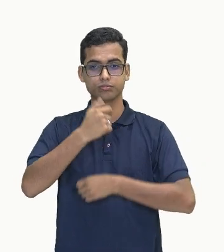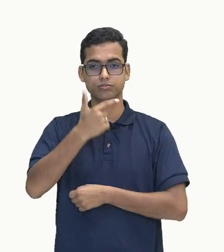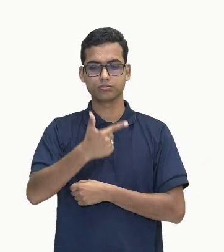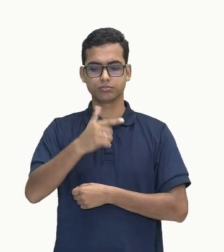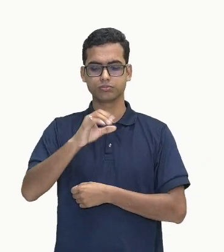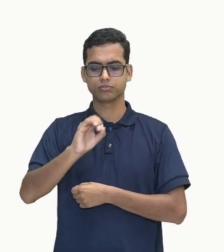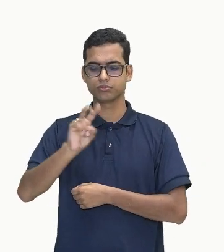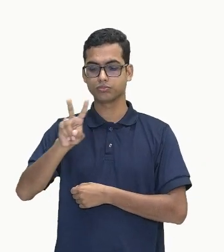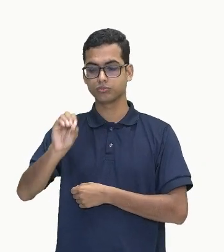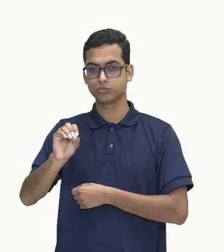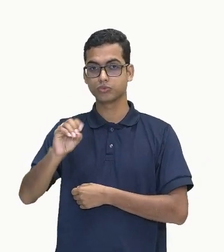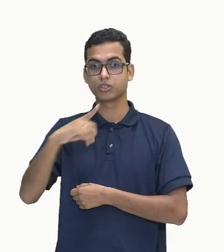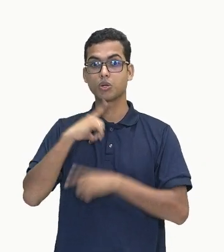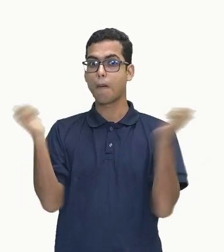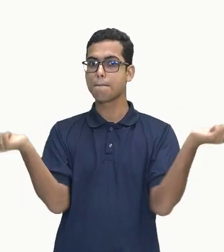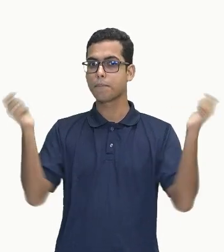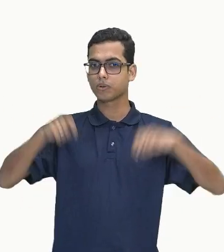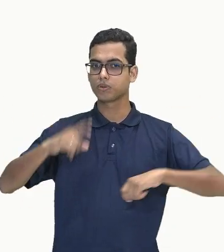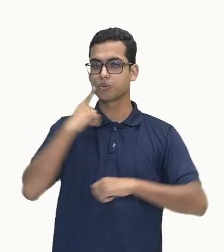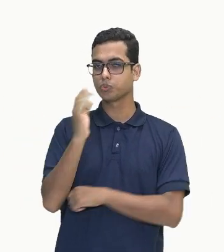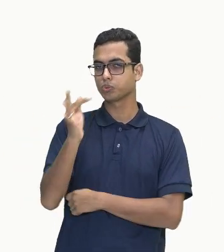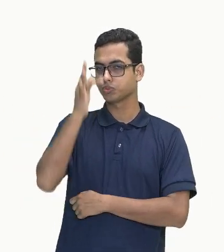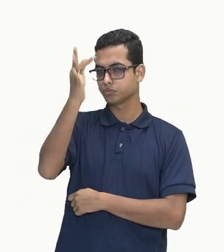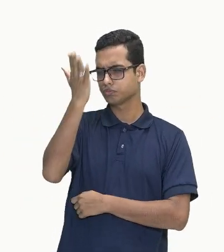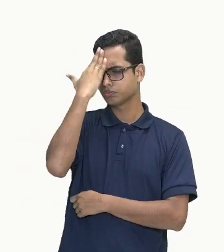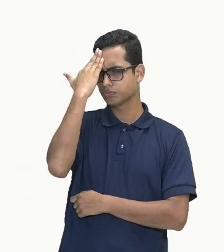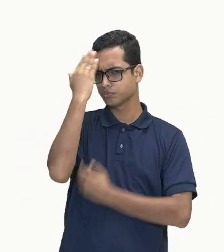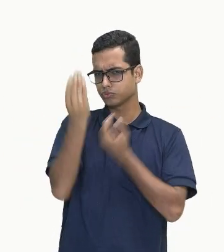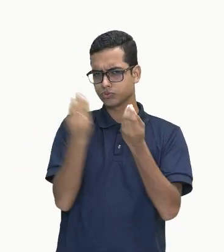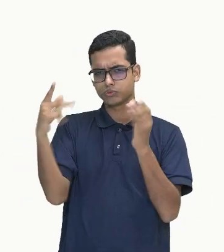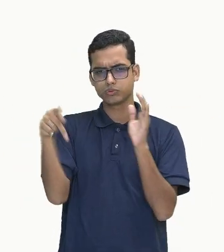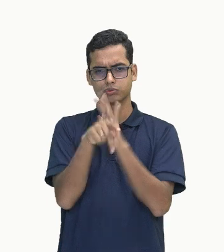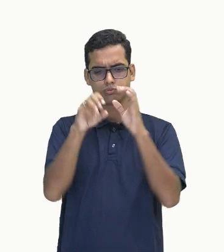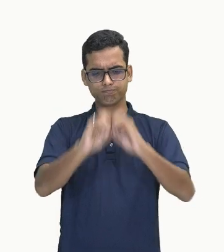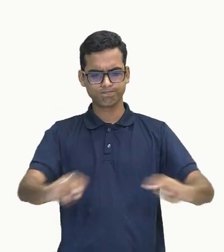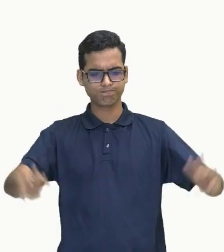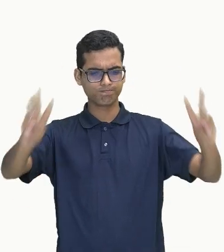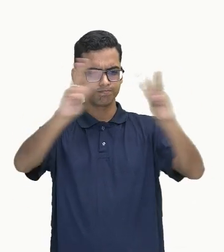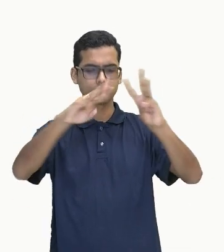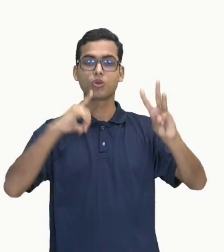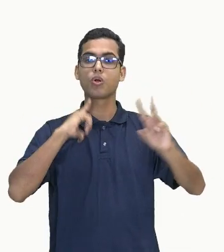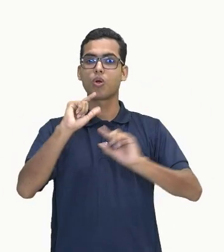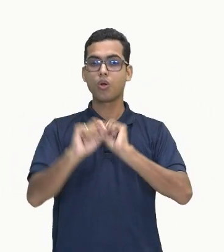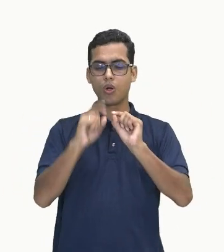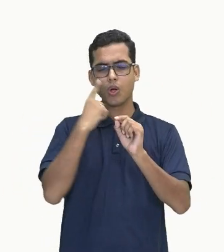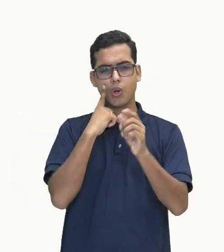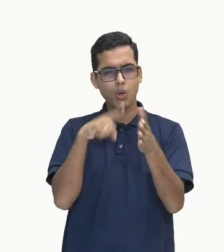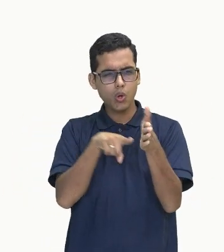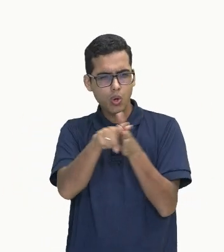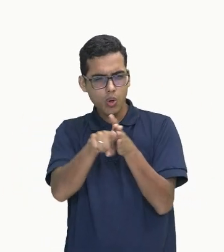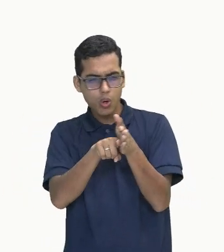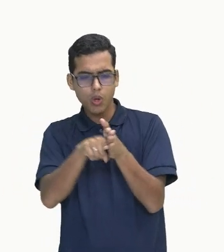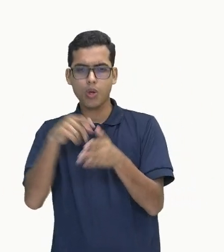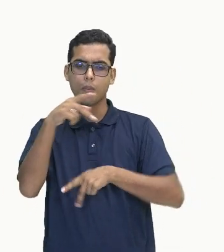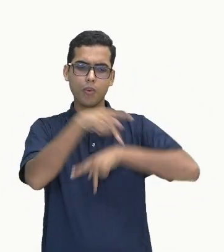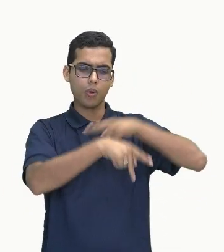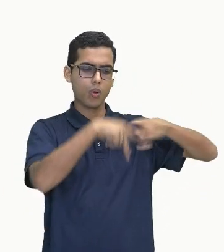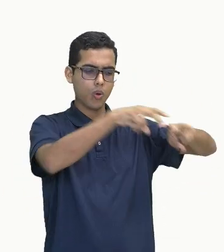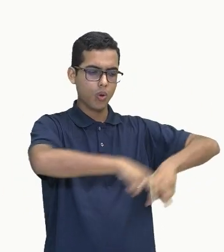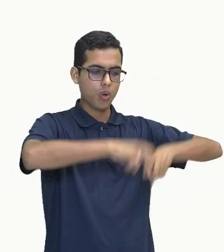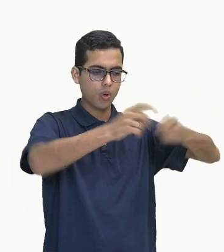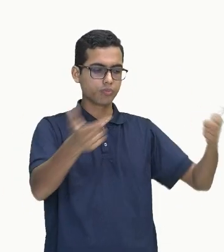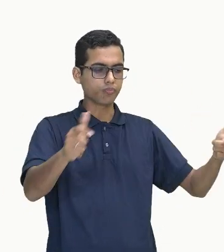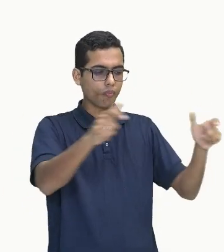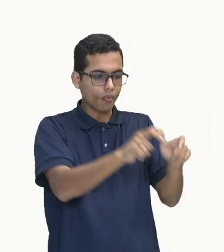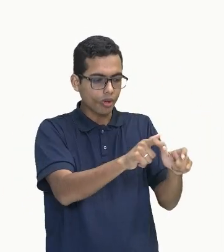2050. Então, cada vez mais essa população rural, né, diminuindo, e aí a gente observa essa